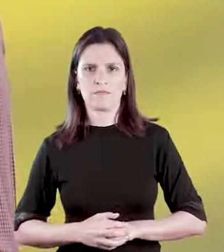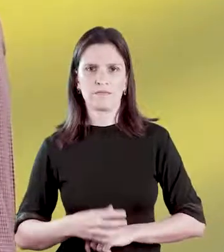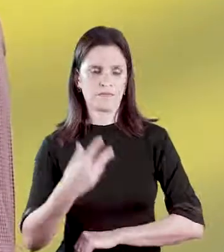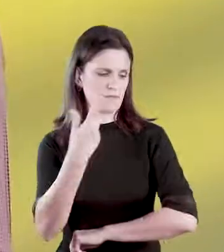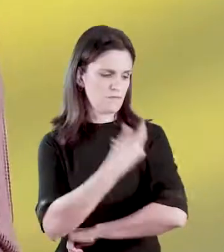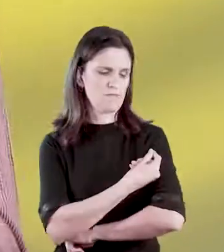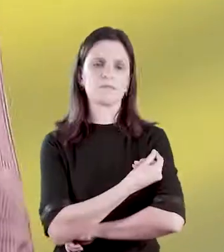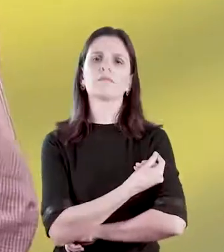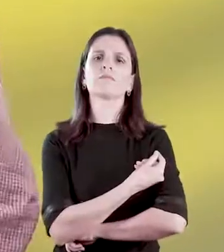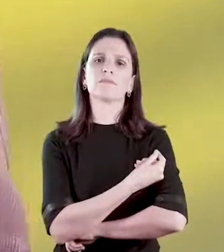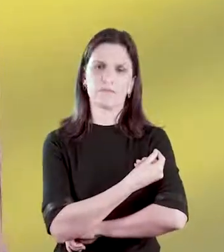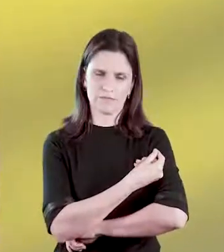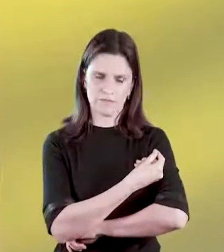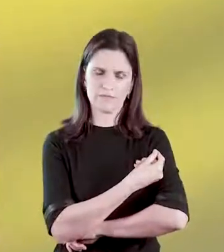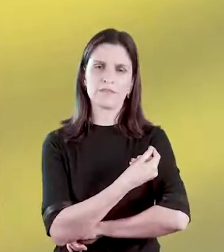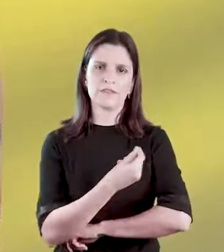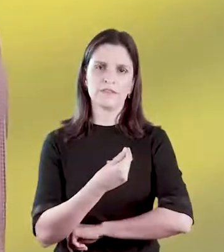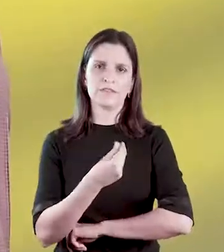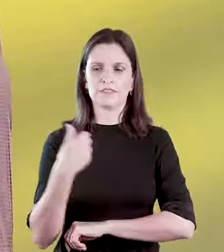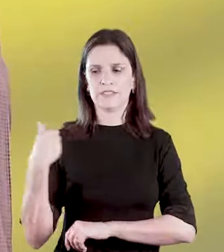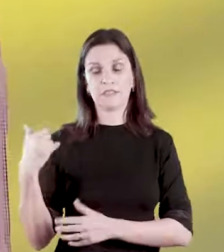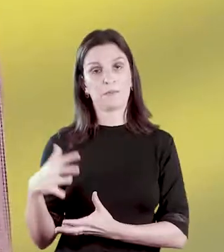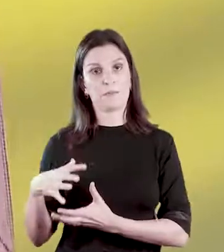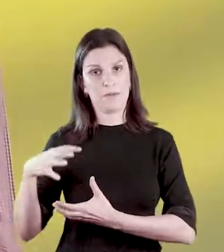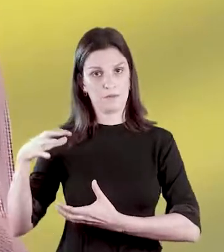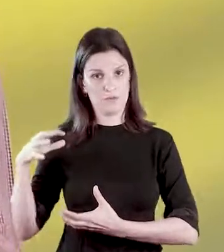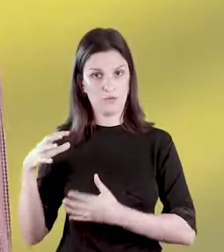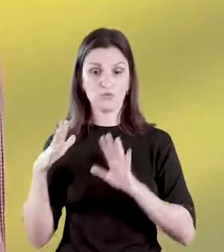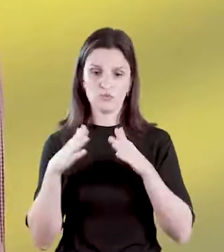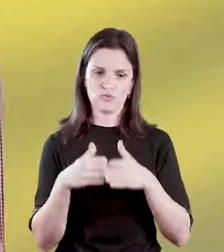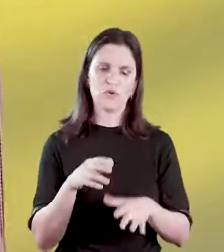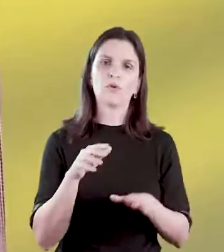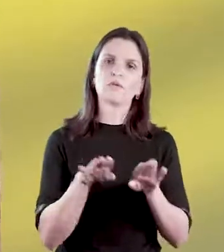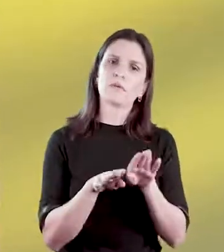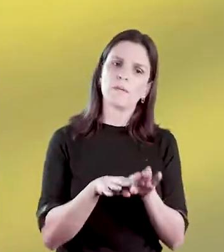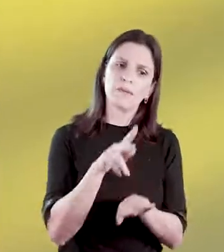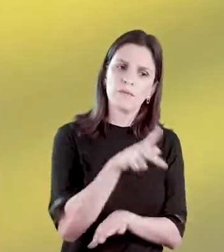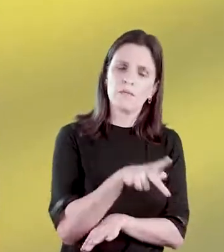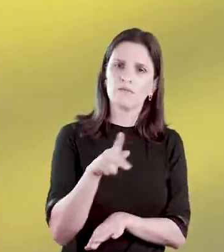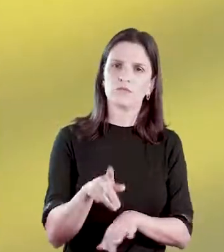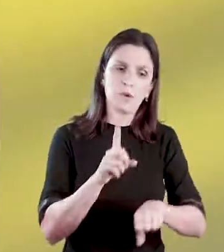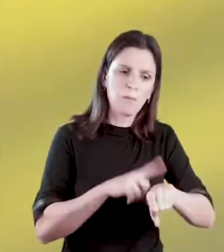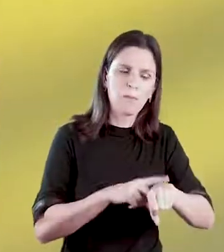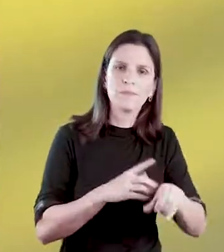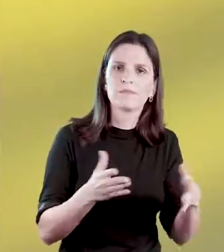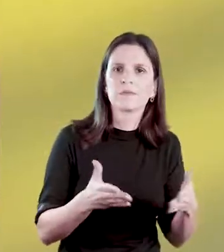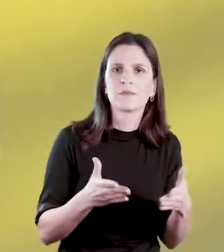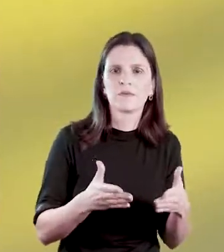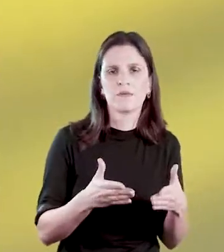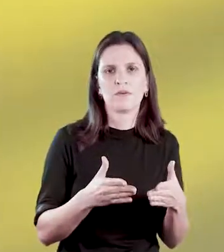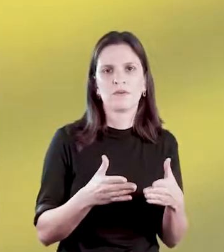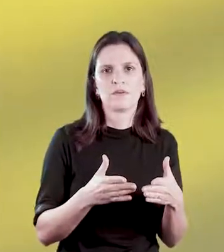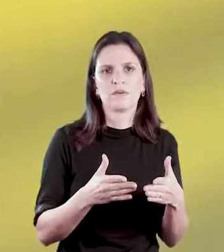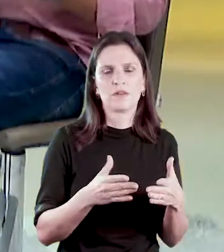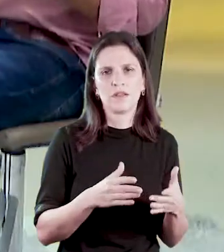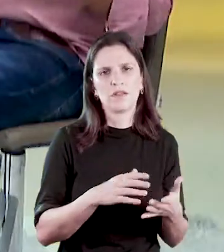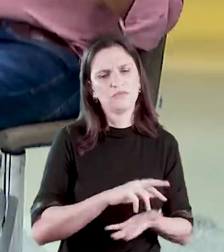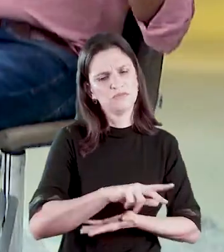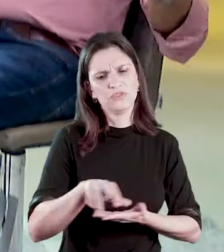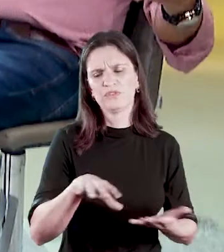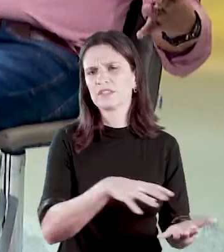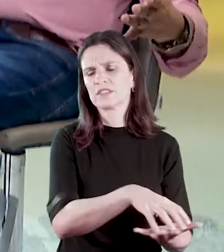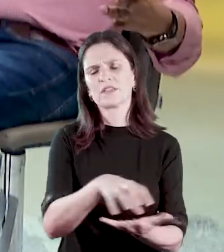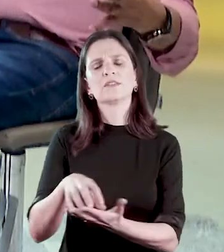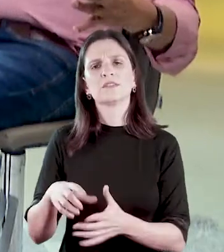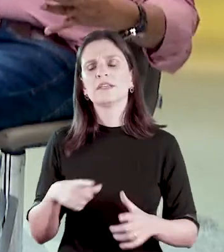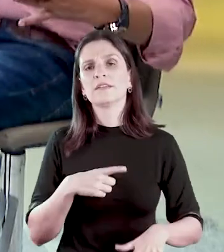essa vacina estou trabalhando em cima é que ela venha para o idoso e venha para o professor nesse momento a gente tá não